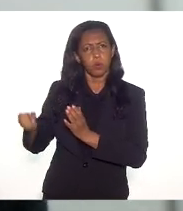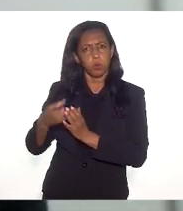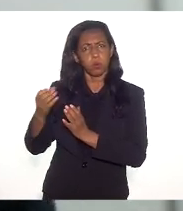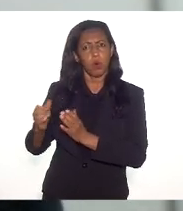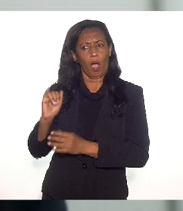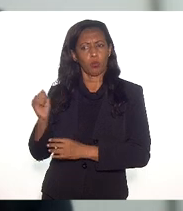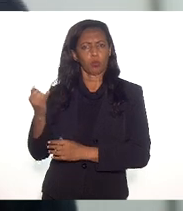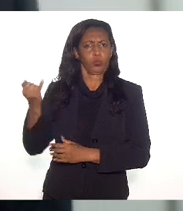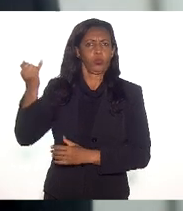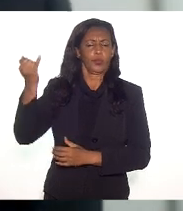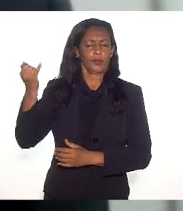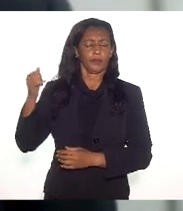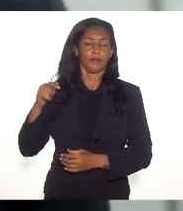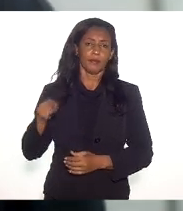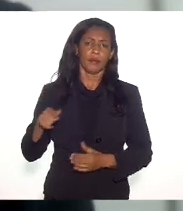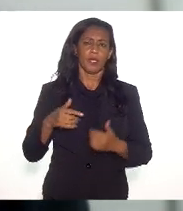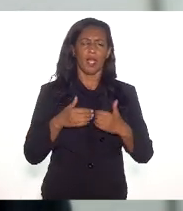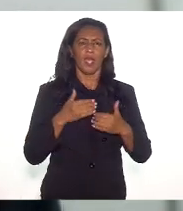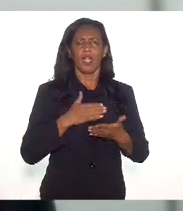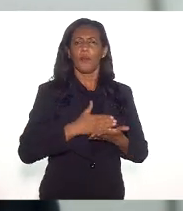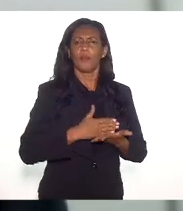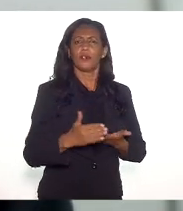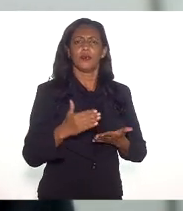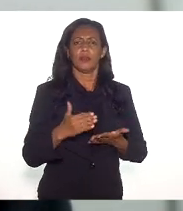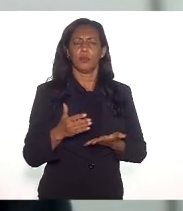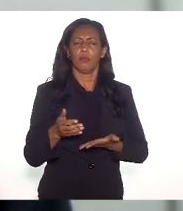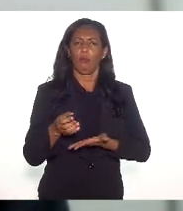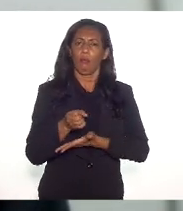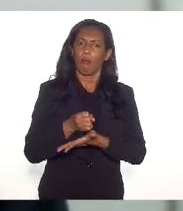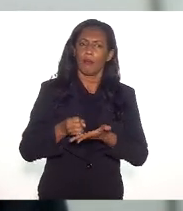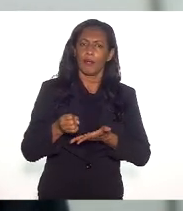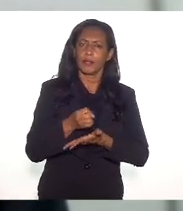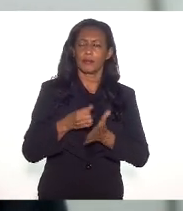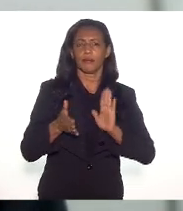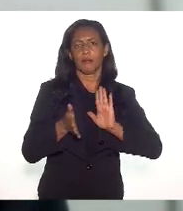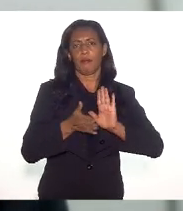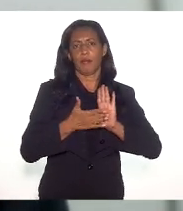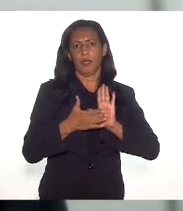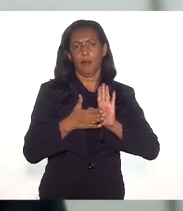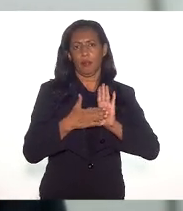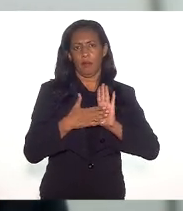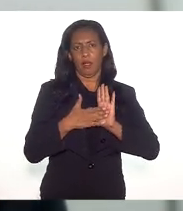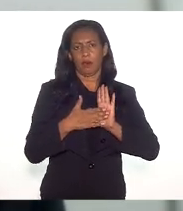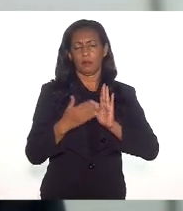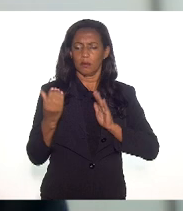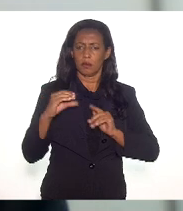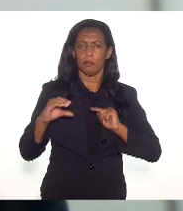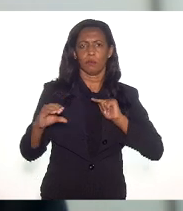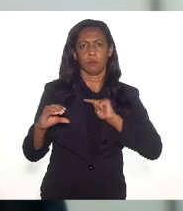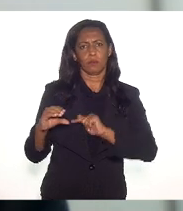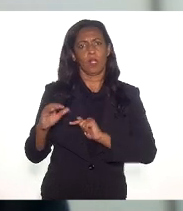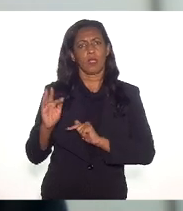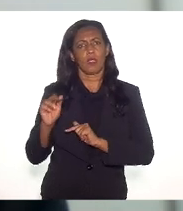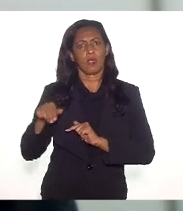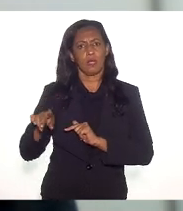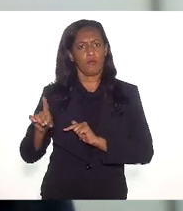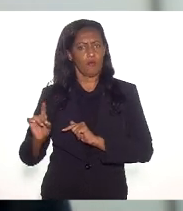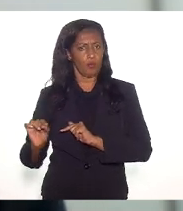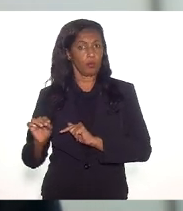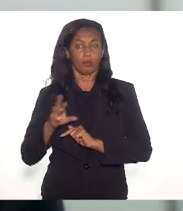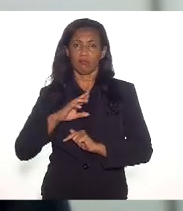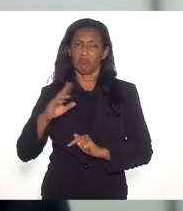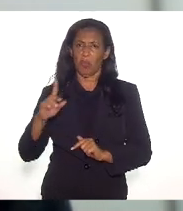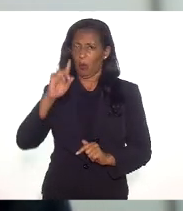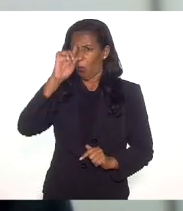então, esse é um princípio básico da proposta desse fundo soberano, que não é novidade